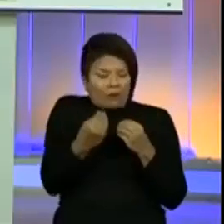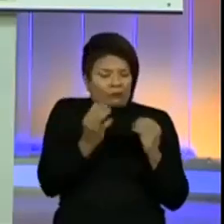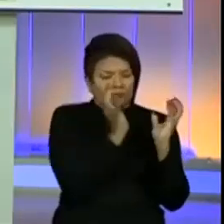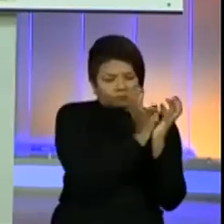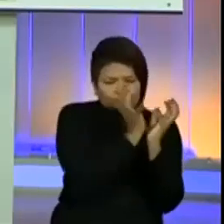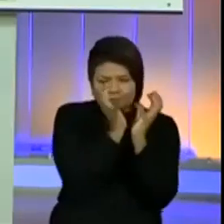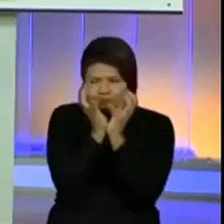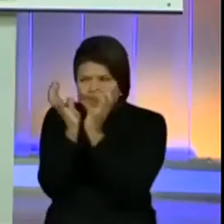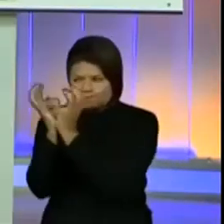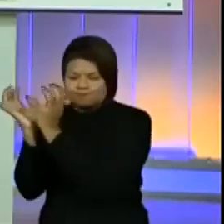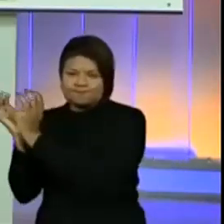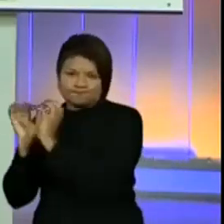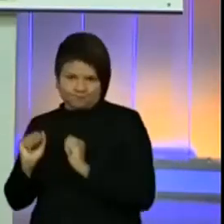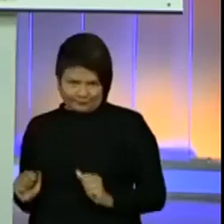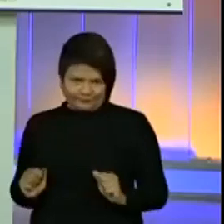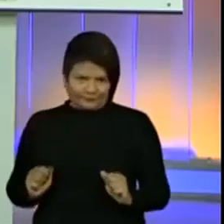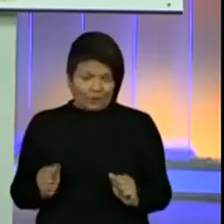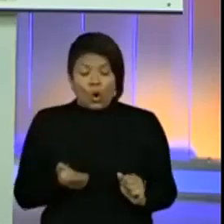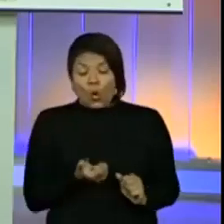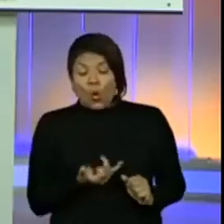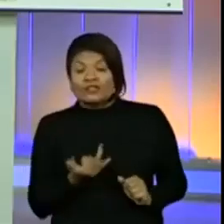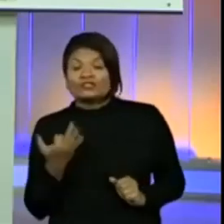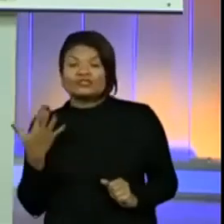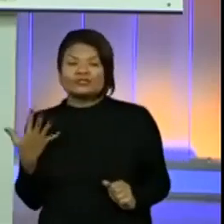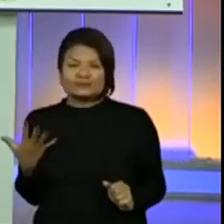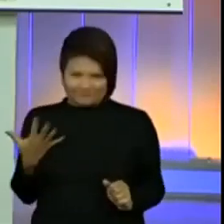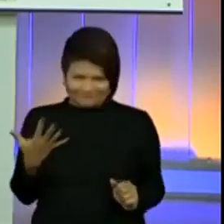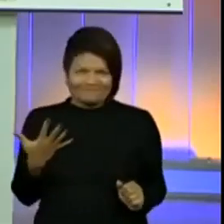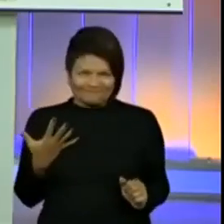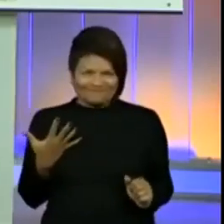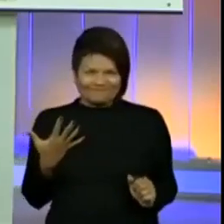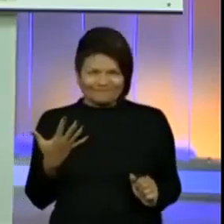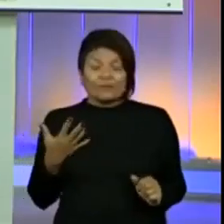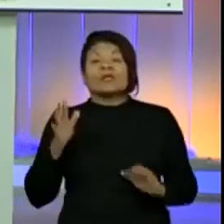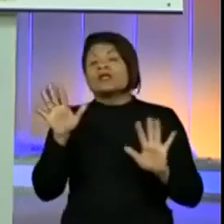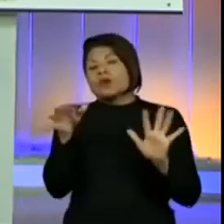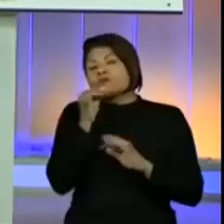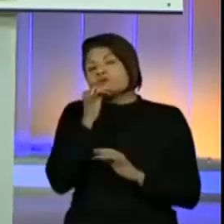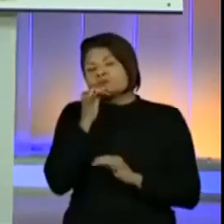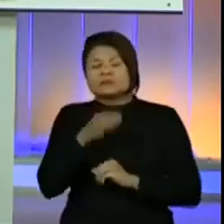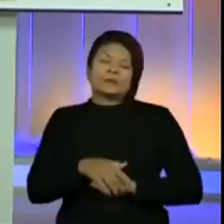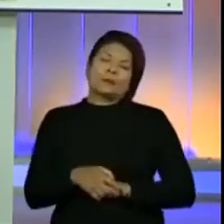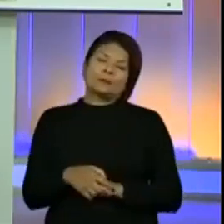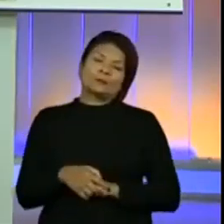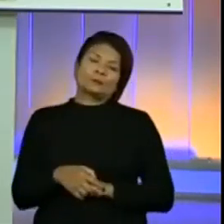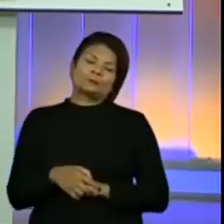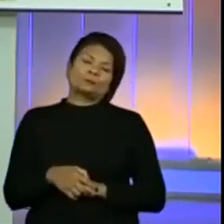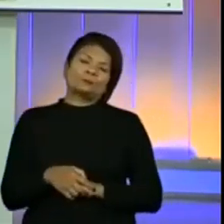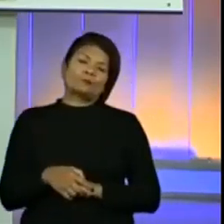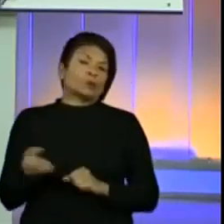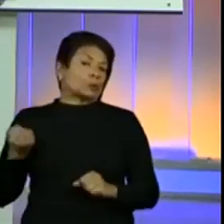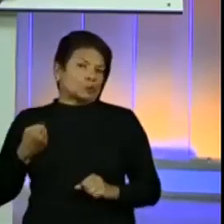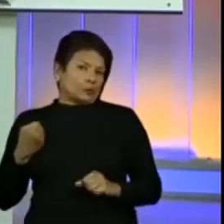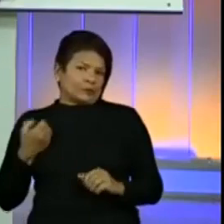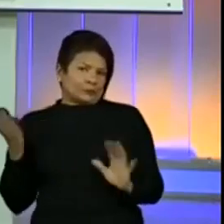a regularidade dessas ordens e das classes. Então, por exemplo, se eu tenho